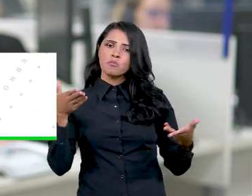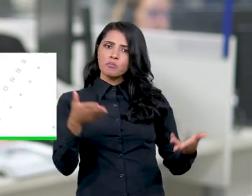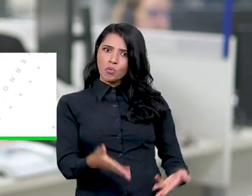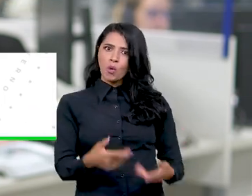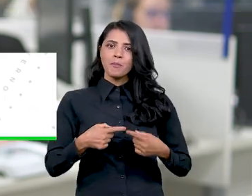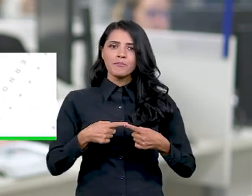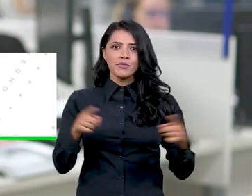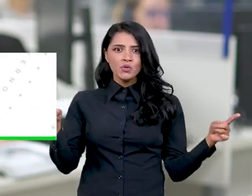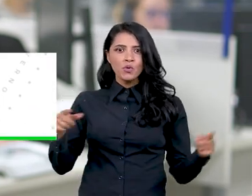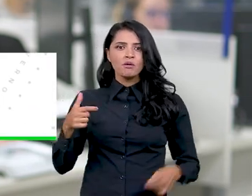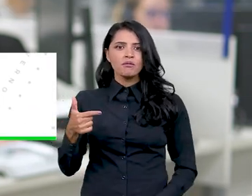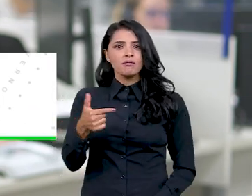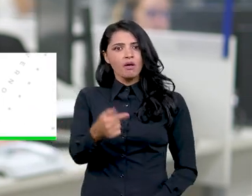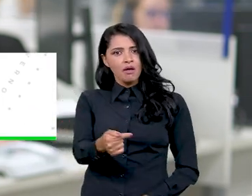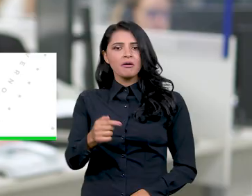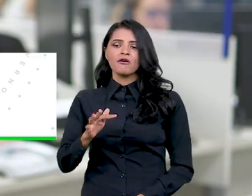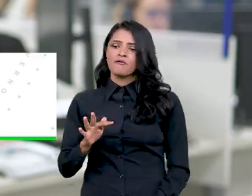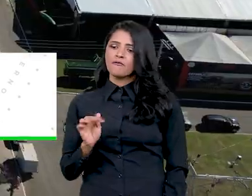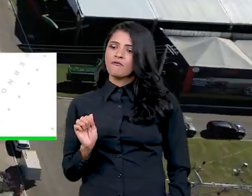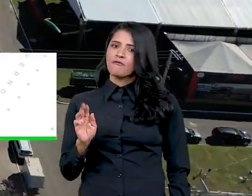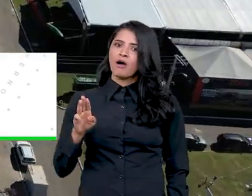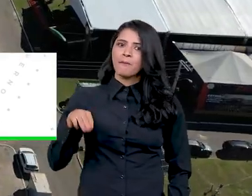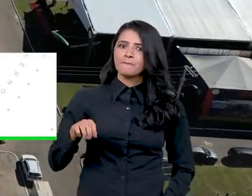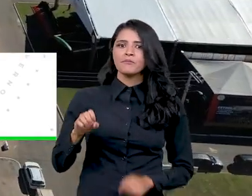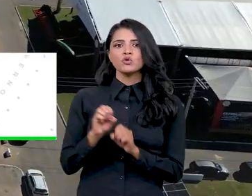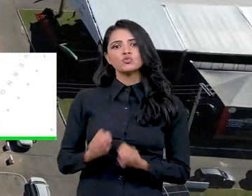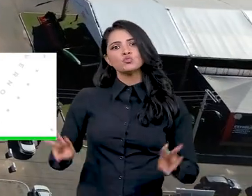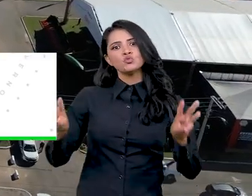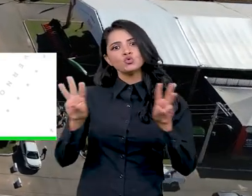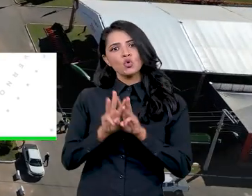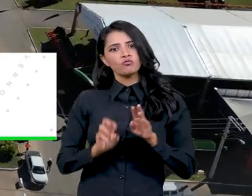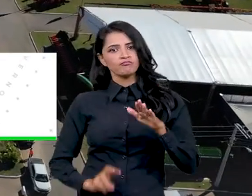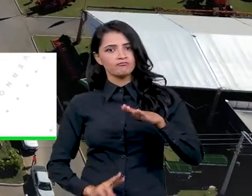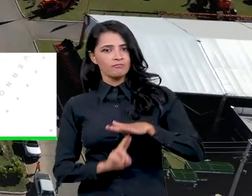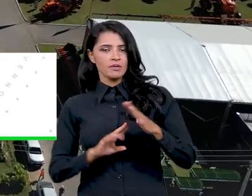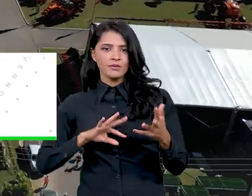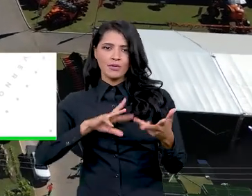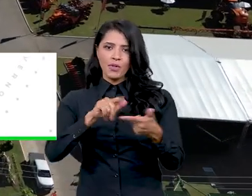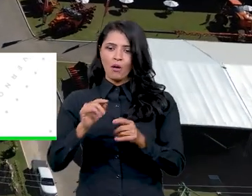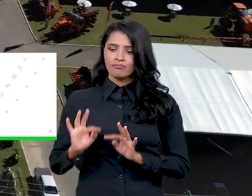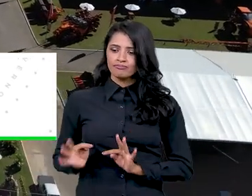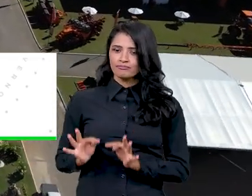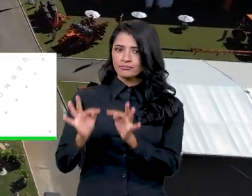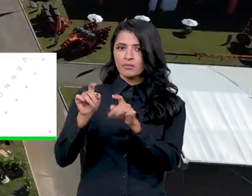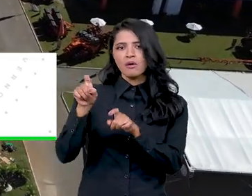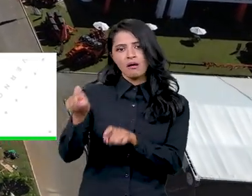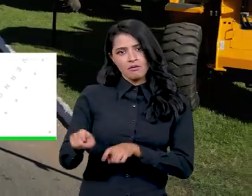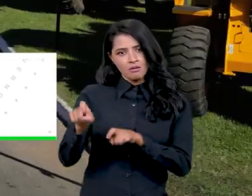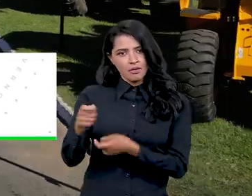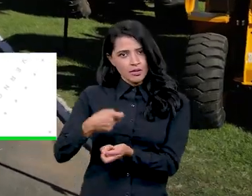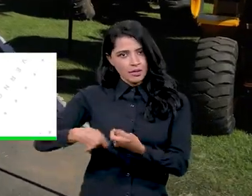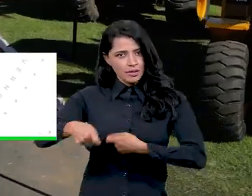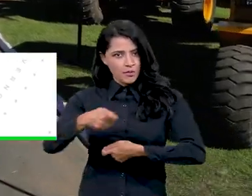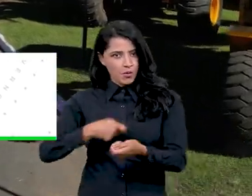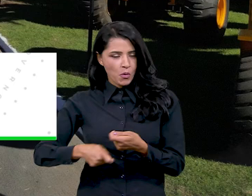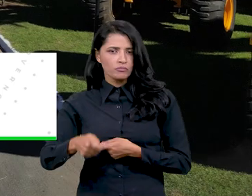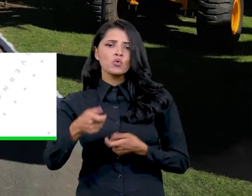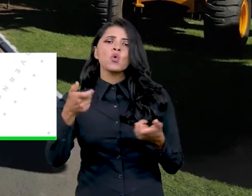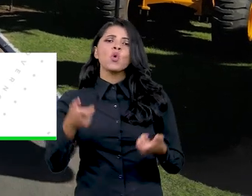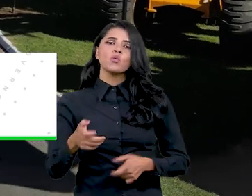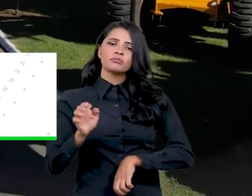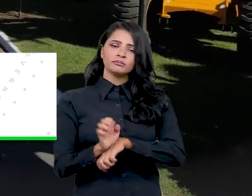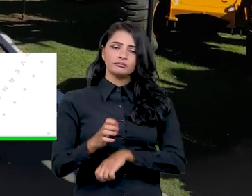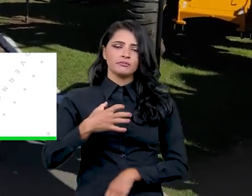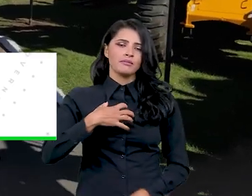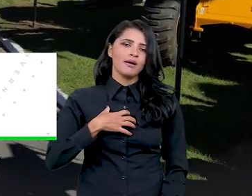o presidente Lula participou da abertura da 17ª Farm Show, a Feira Internacional de Tecnologia Agrícola e